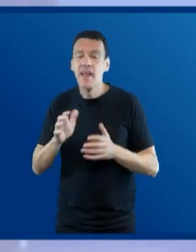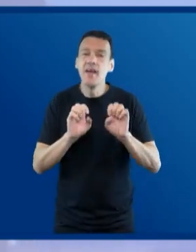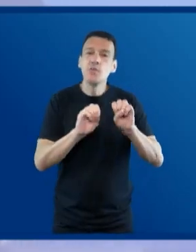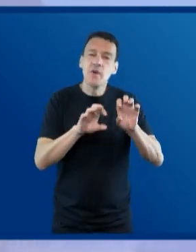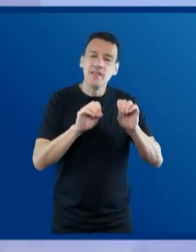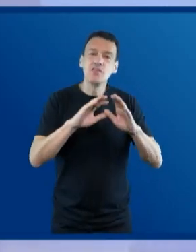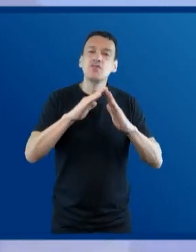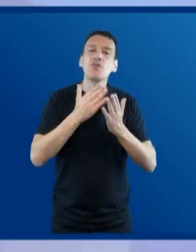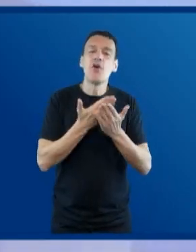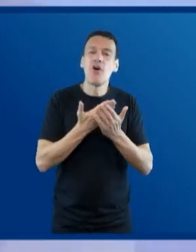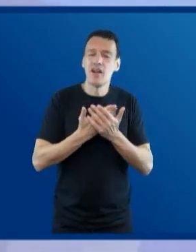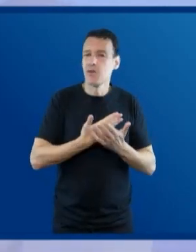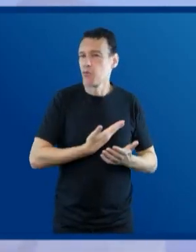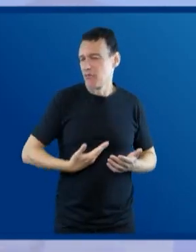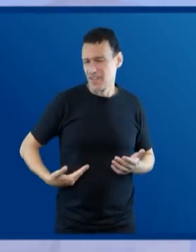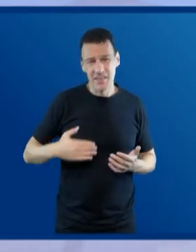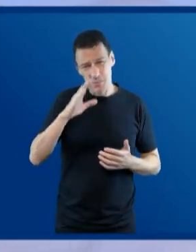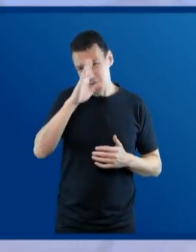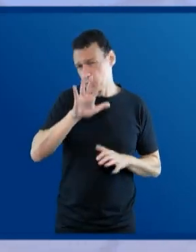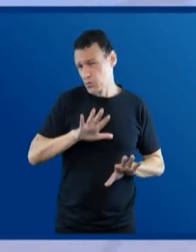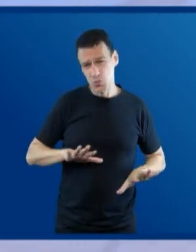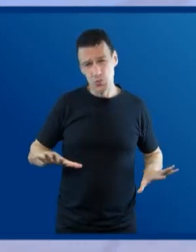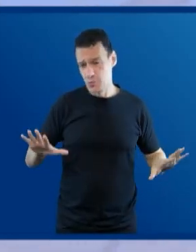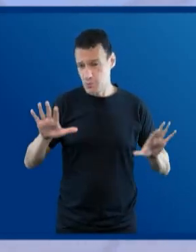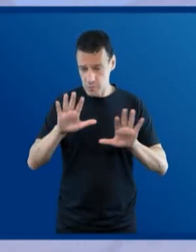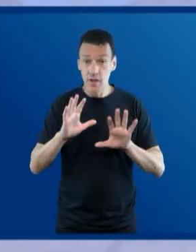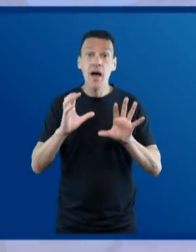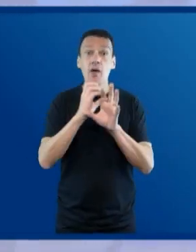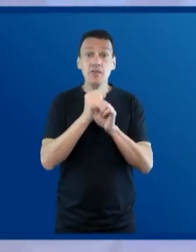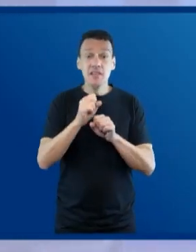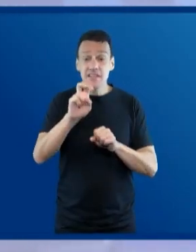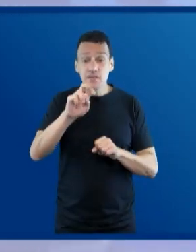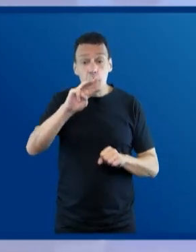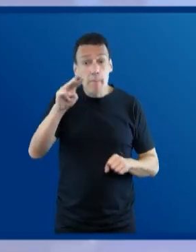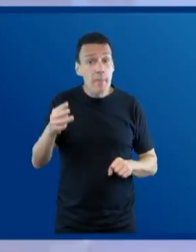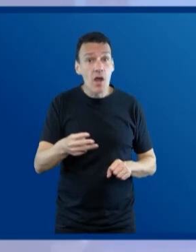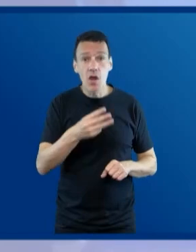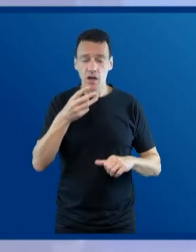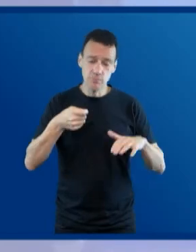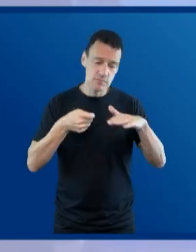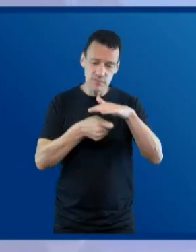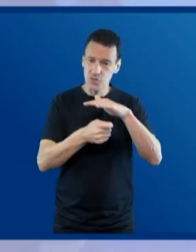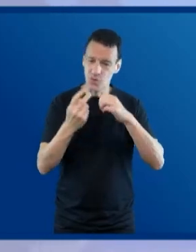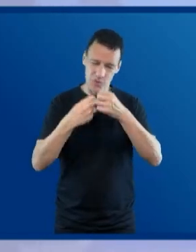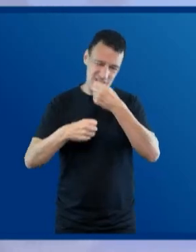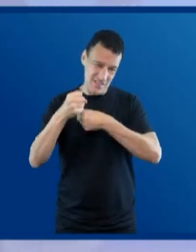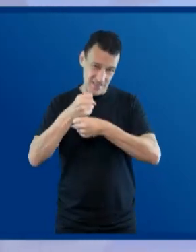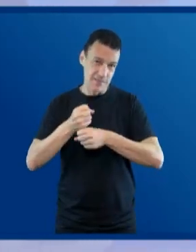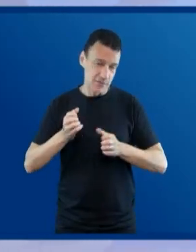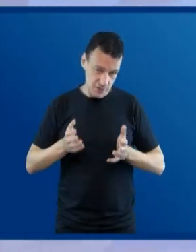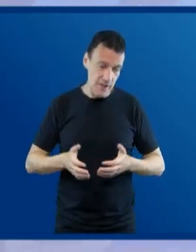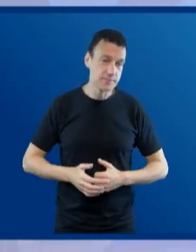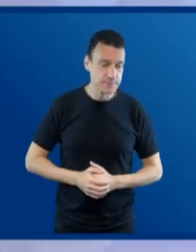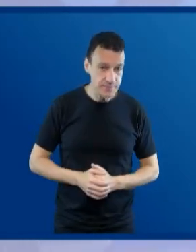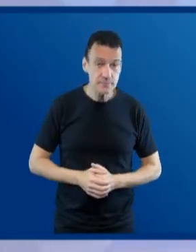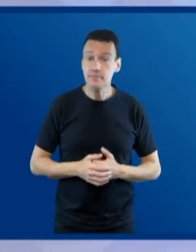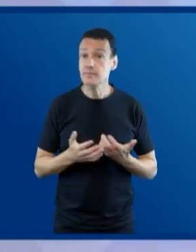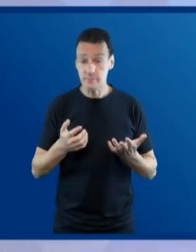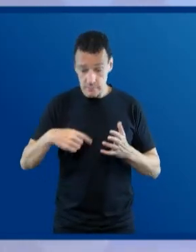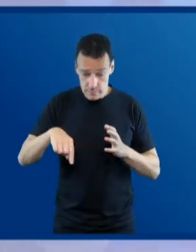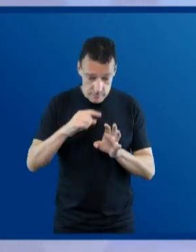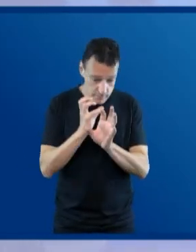país, totalizando mais de 5 milhões investidos nos últimos 2 anos, e a gente tem um cálculo aqui que já impactou mais de